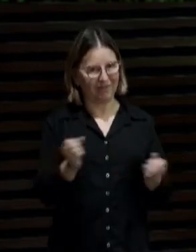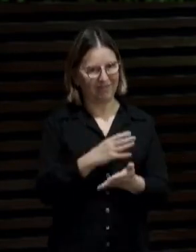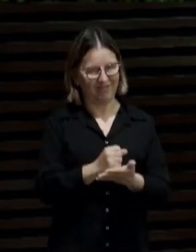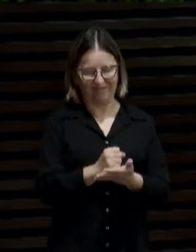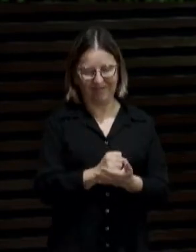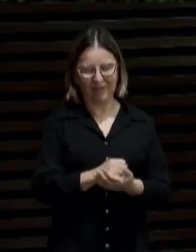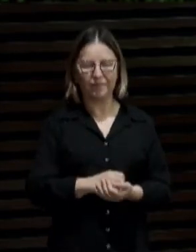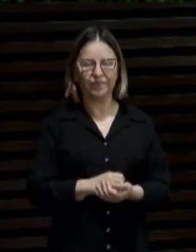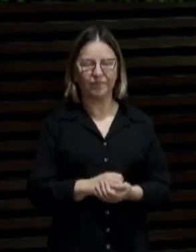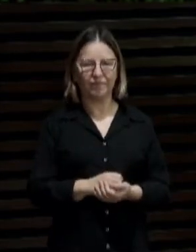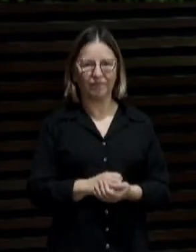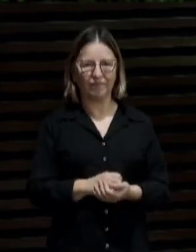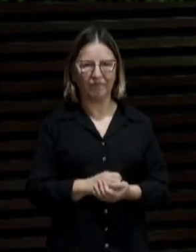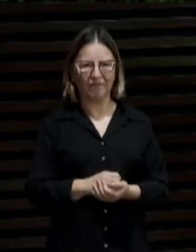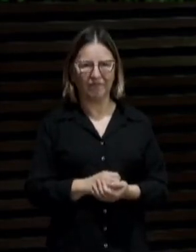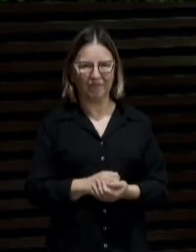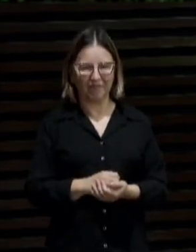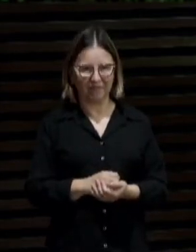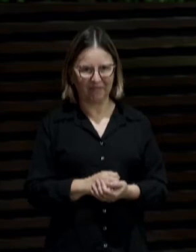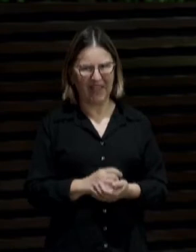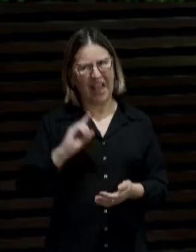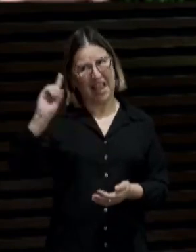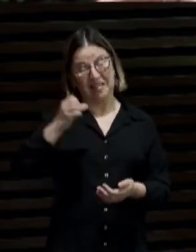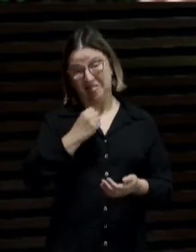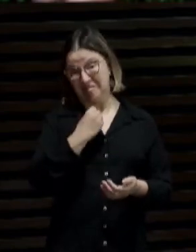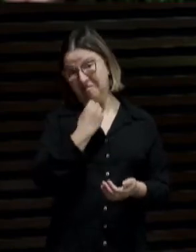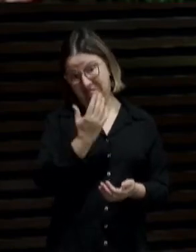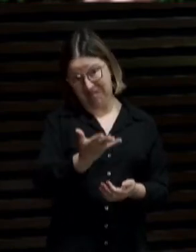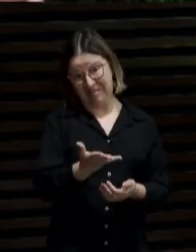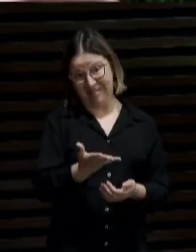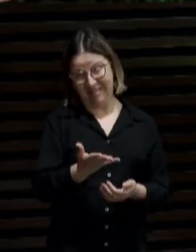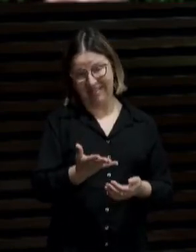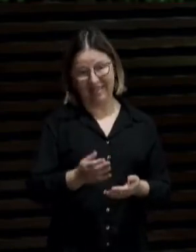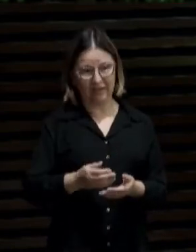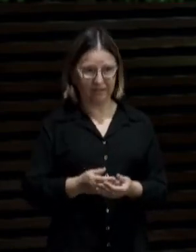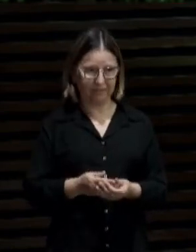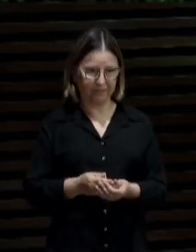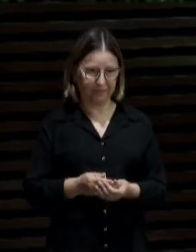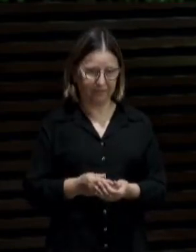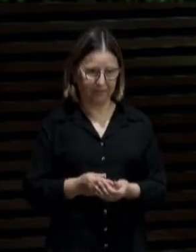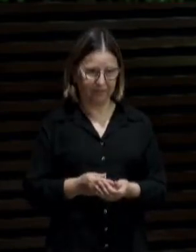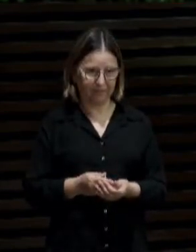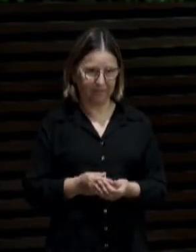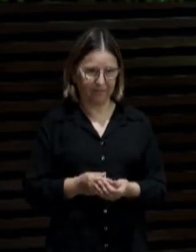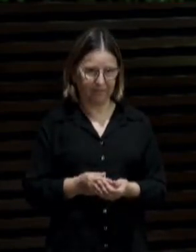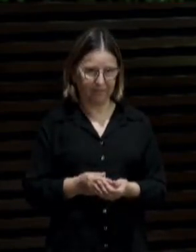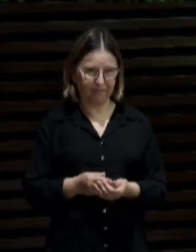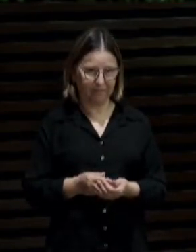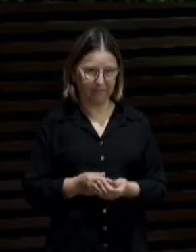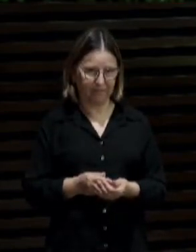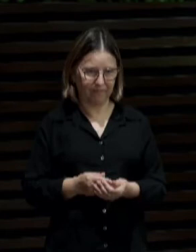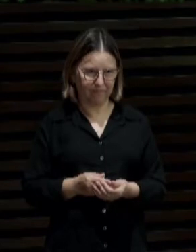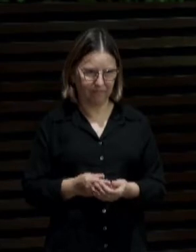A gente pensa, né? Tem o Deus do Novo, que é o bonzinho, o Deus do Velho, que é o Deus mau, né? Depois que veio Jesus, aí ele deu uma